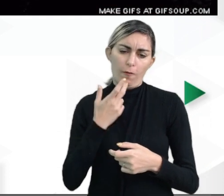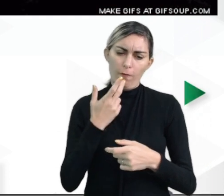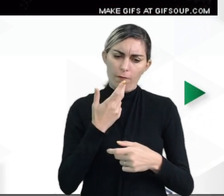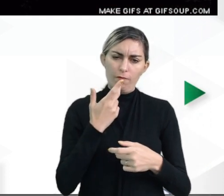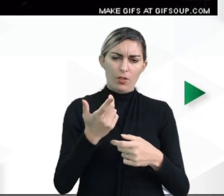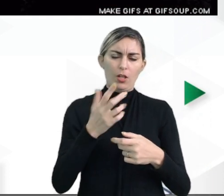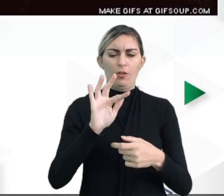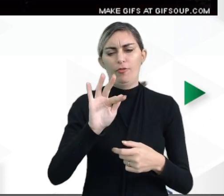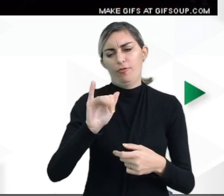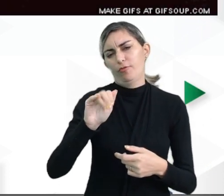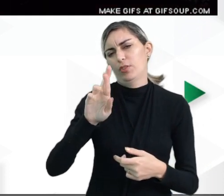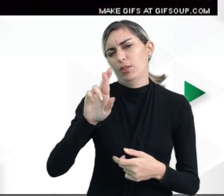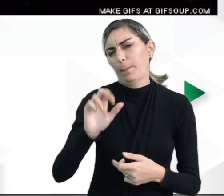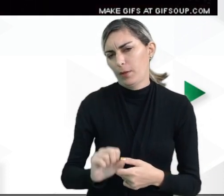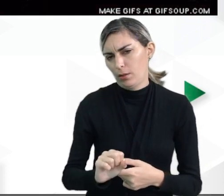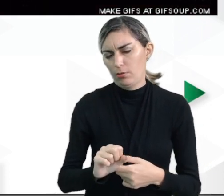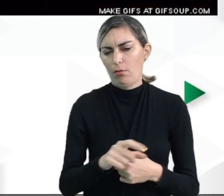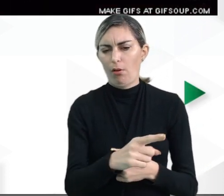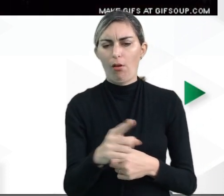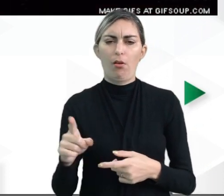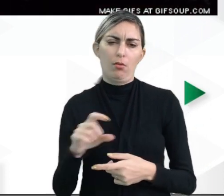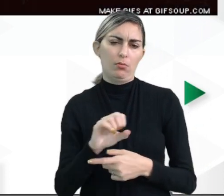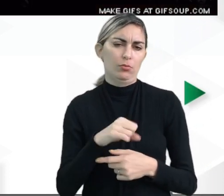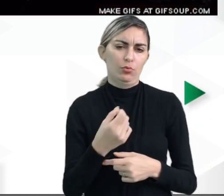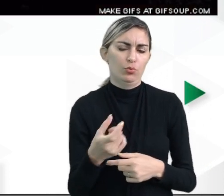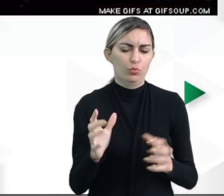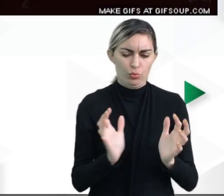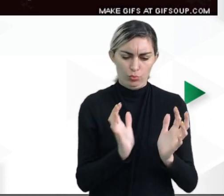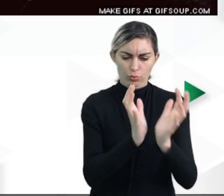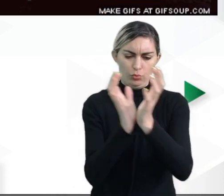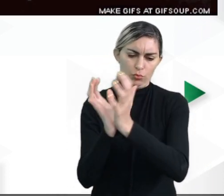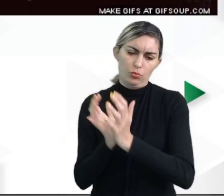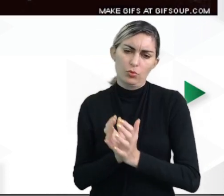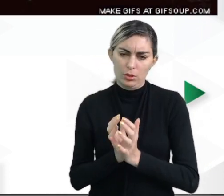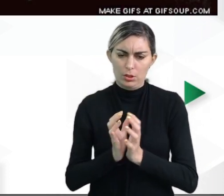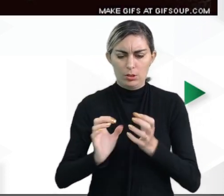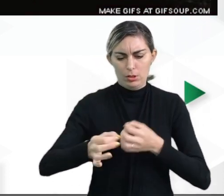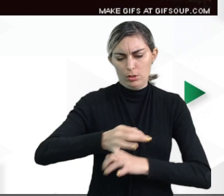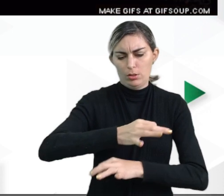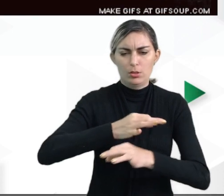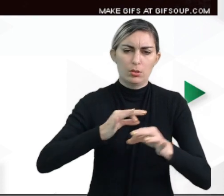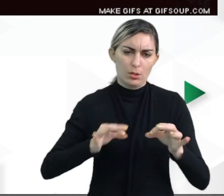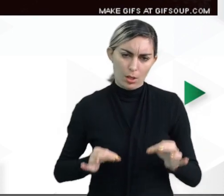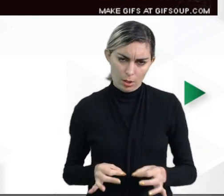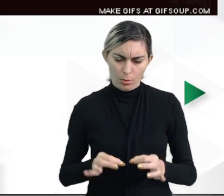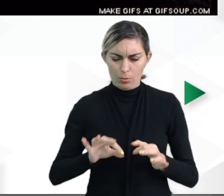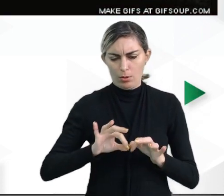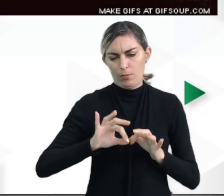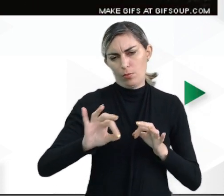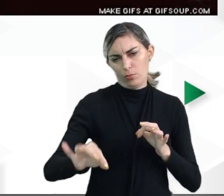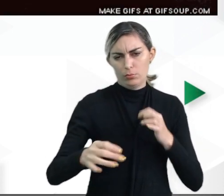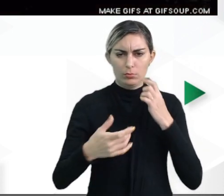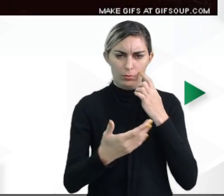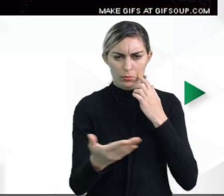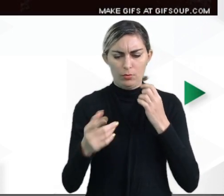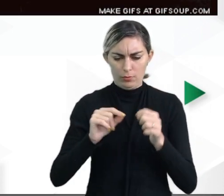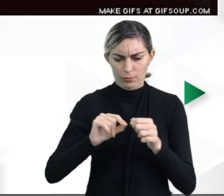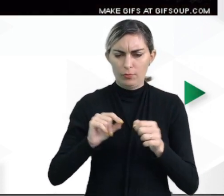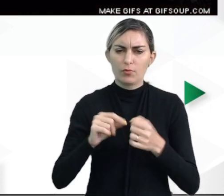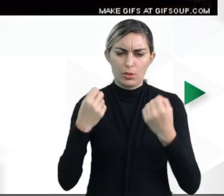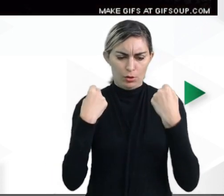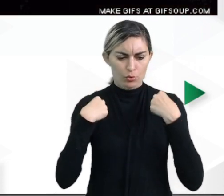fala sobre as fibras, elas são um agrupamento de células alongadas que, para formar